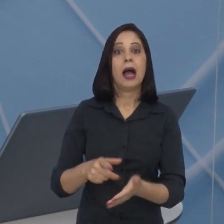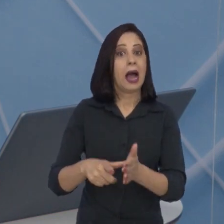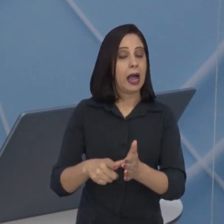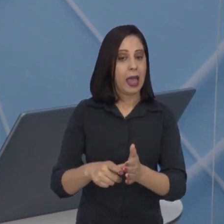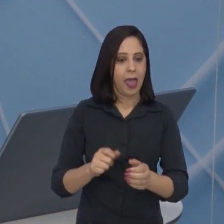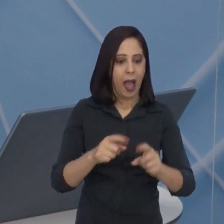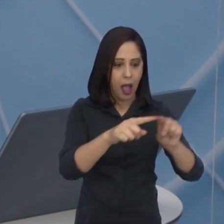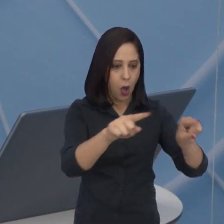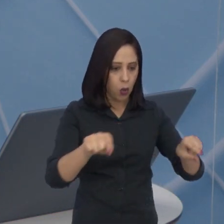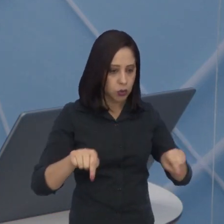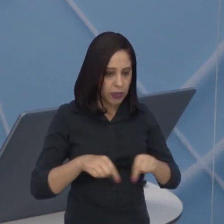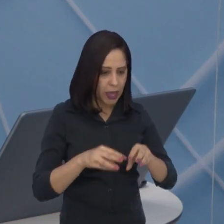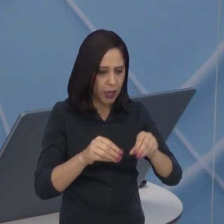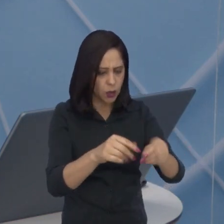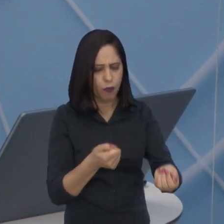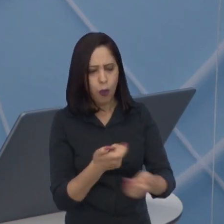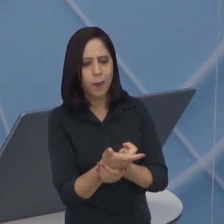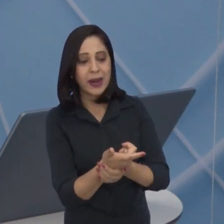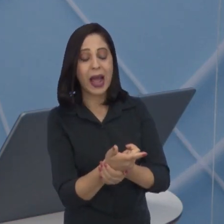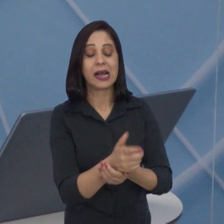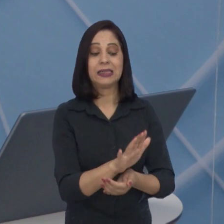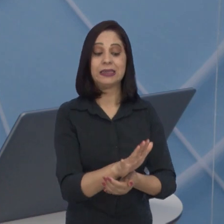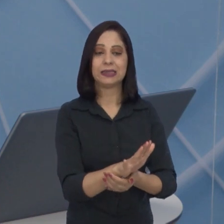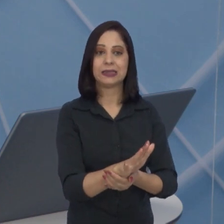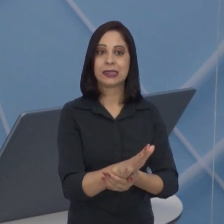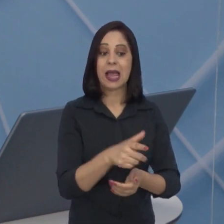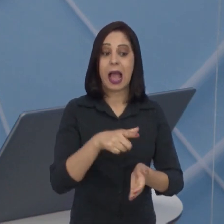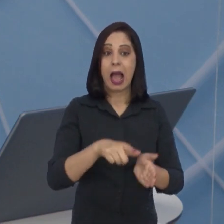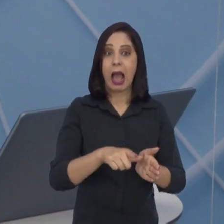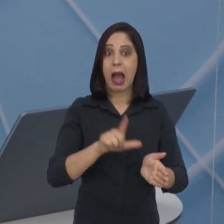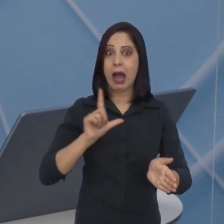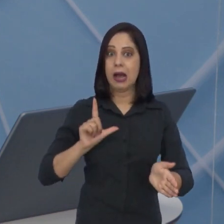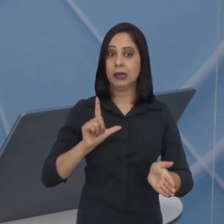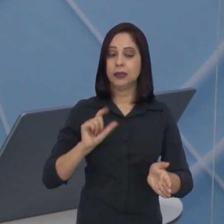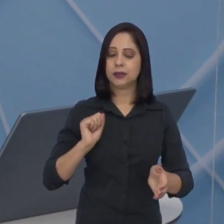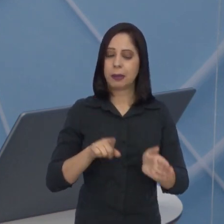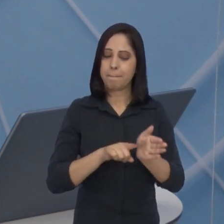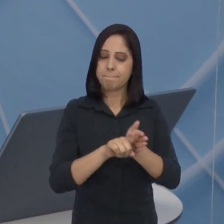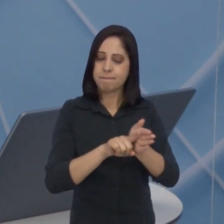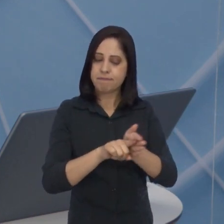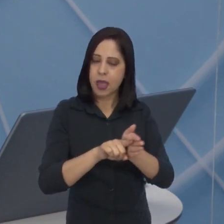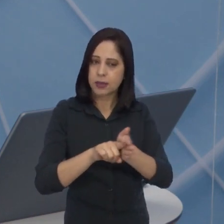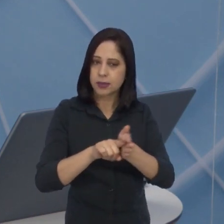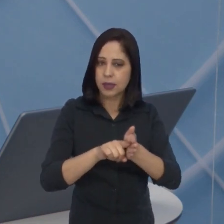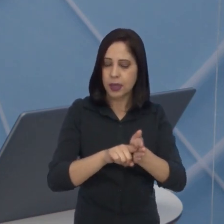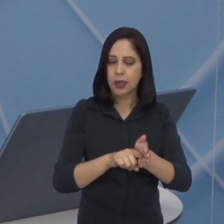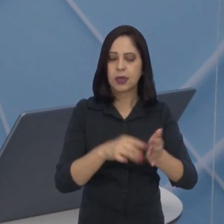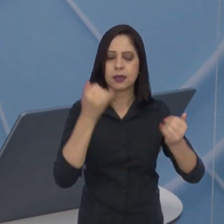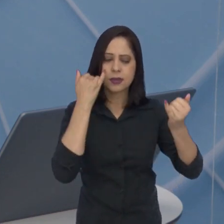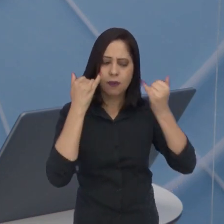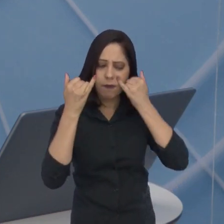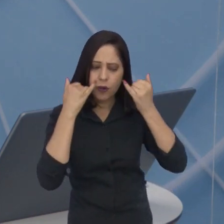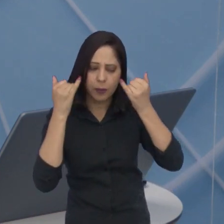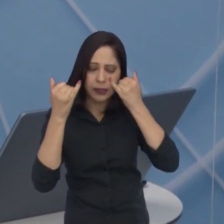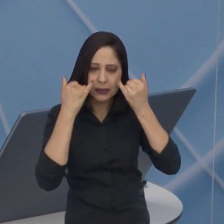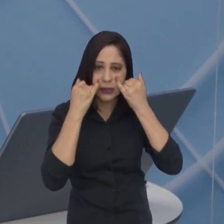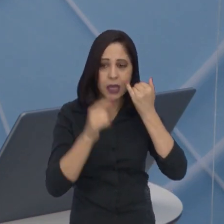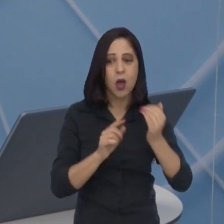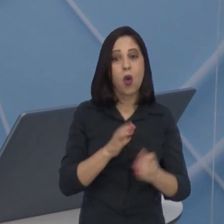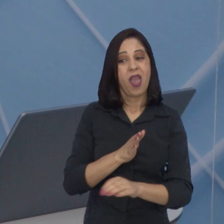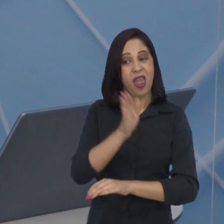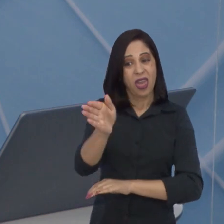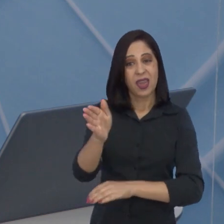antes de comprar um terreno, né? Para o cidadão tentar pesquisar, ir atrás de informações, ir num